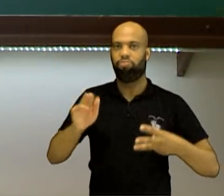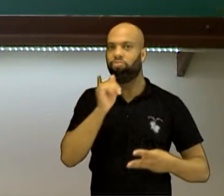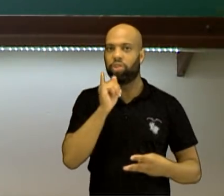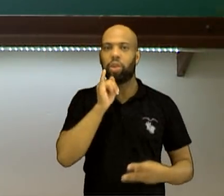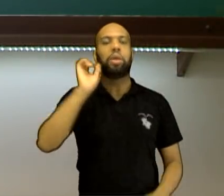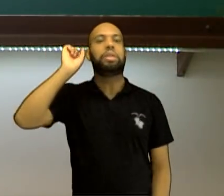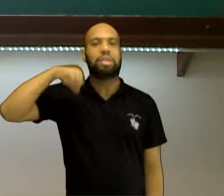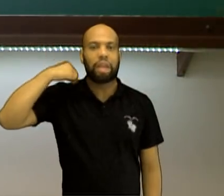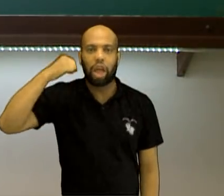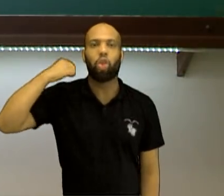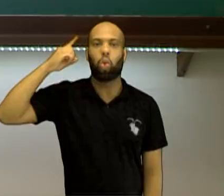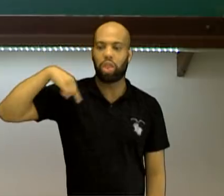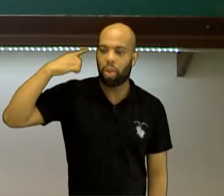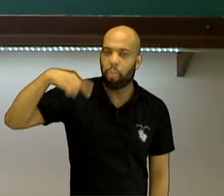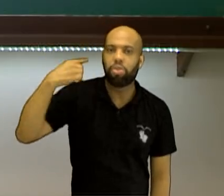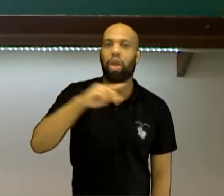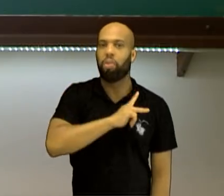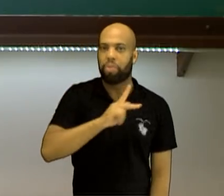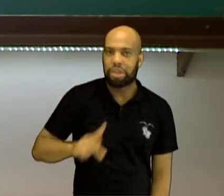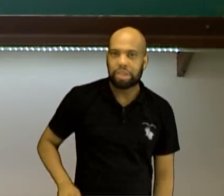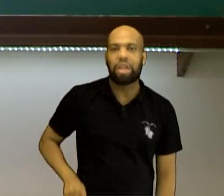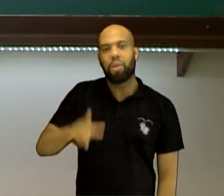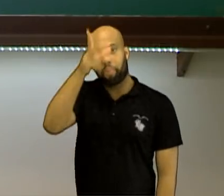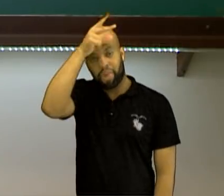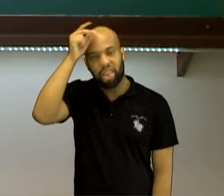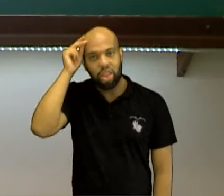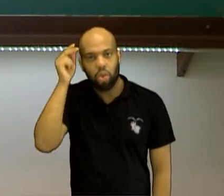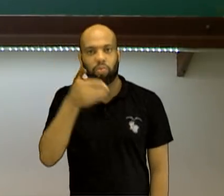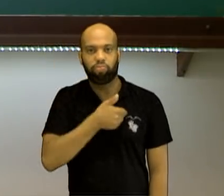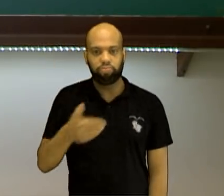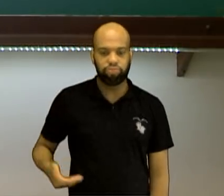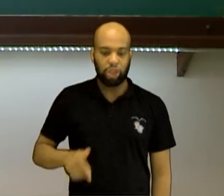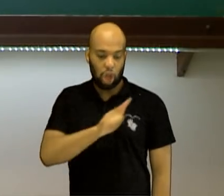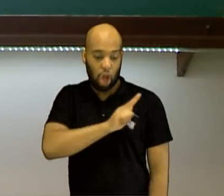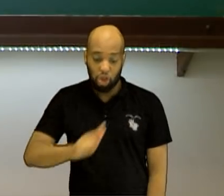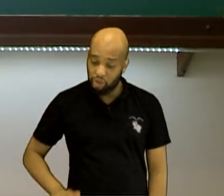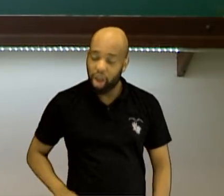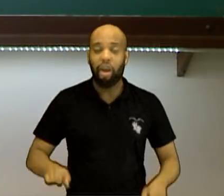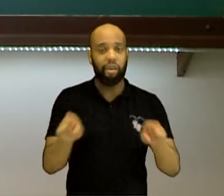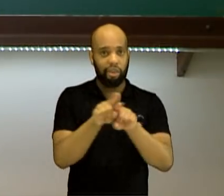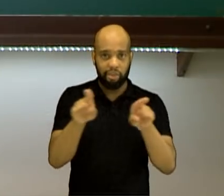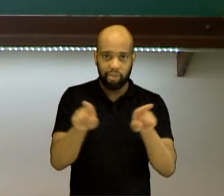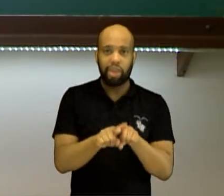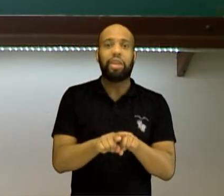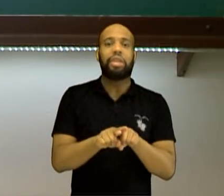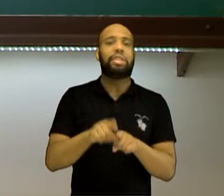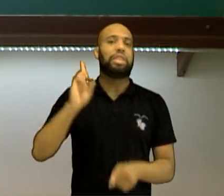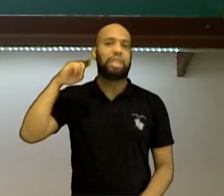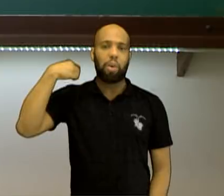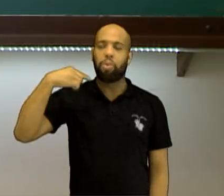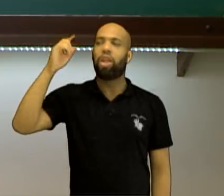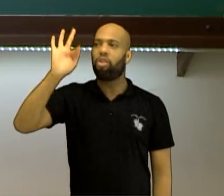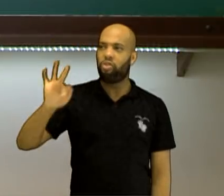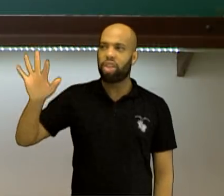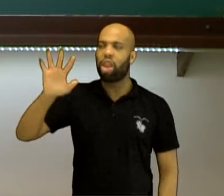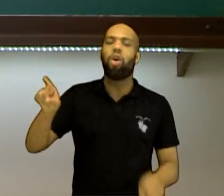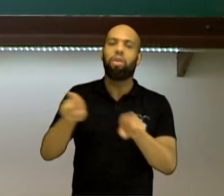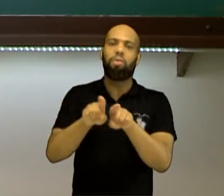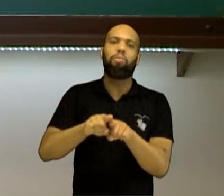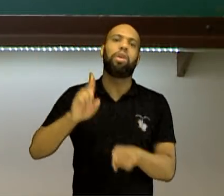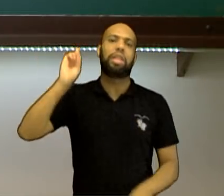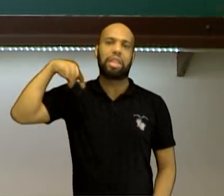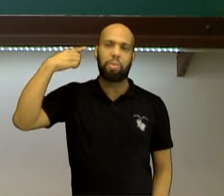República, os governadores, os prefeitos, vereadores, deputados estaduais e federais.